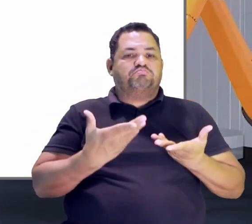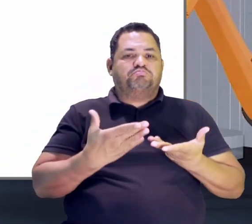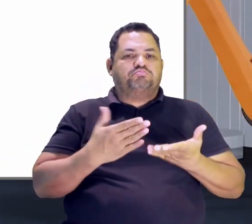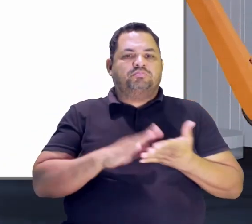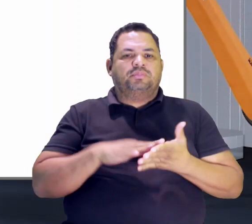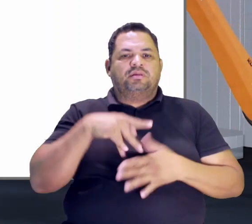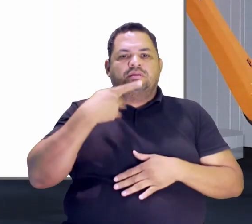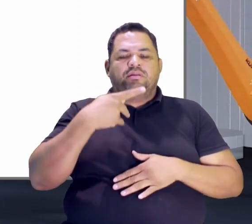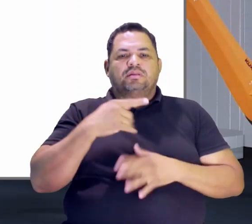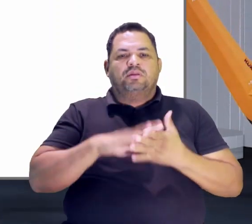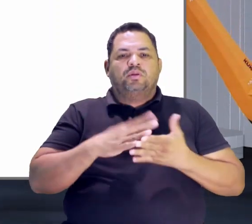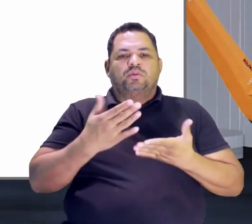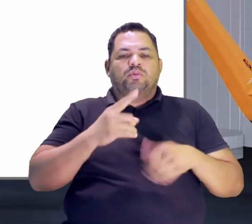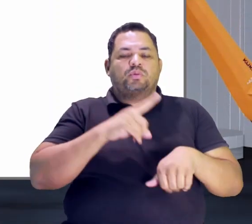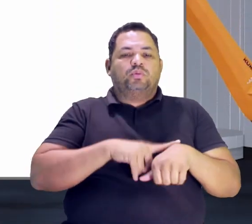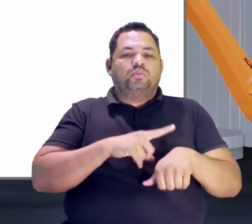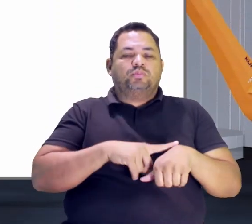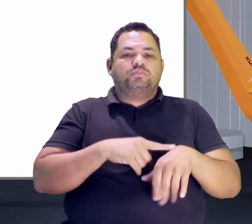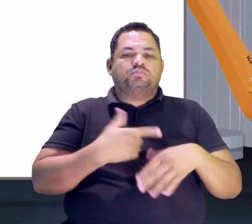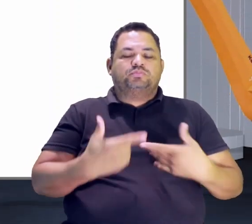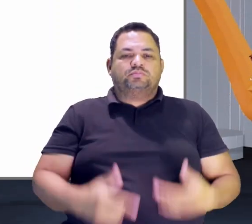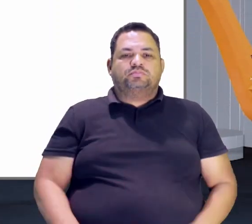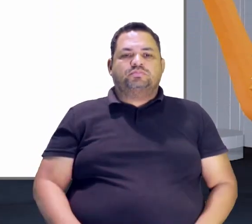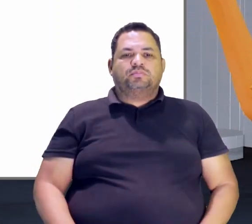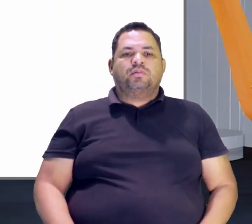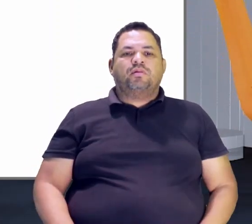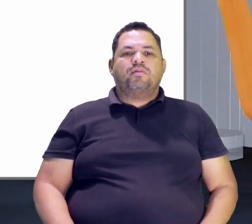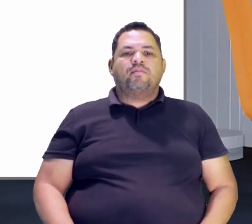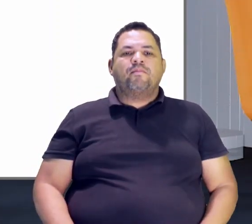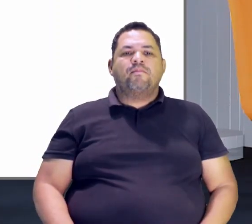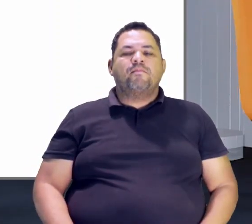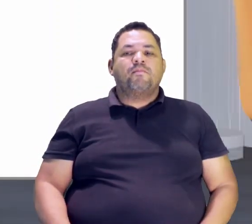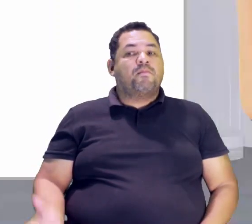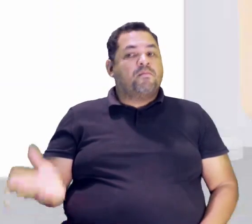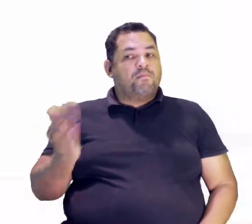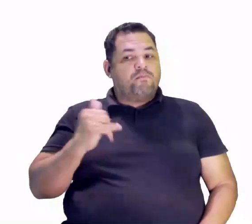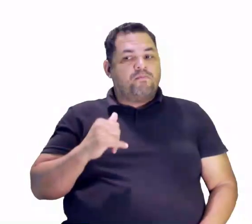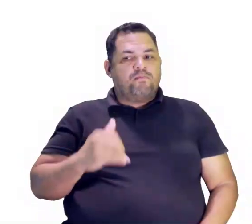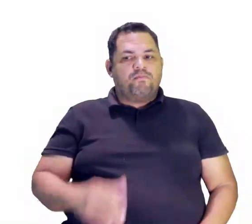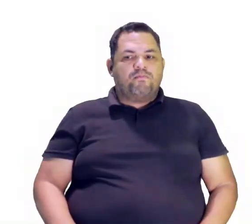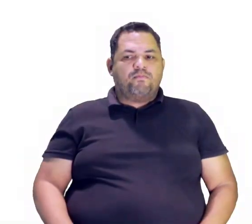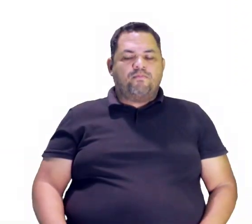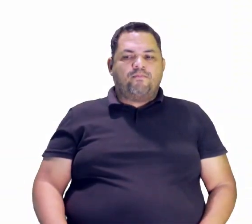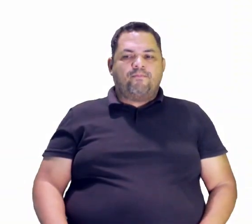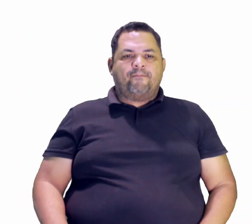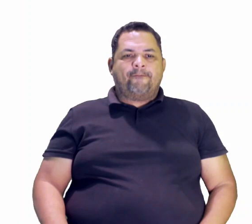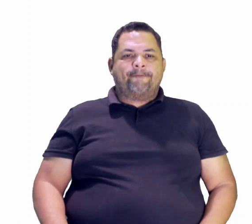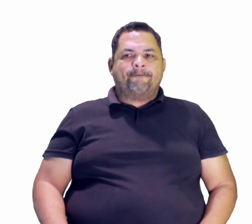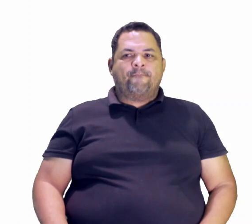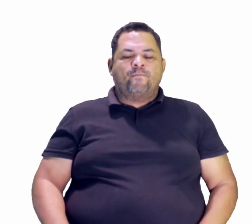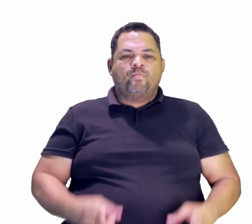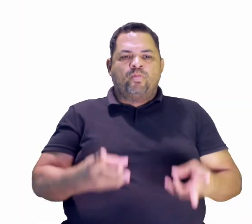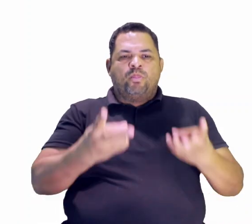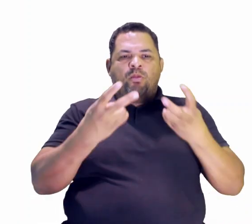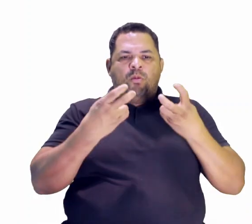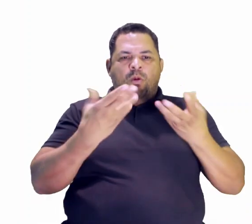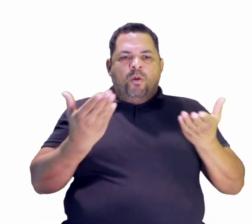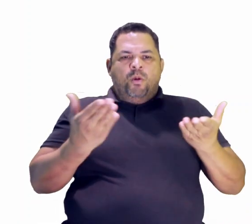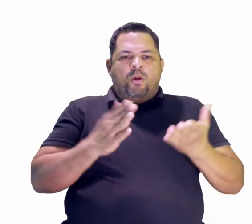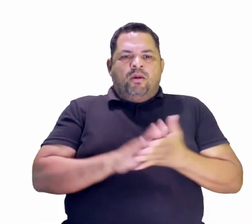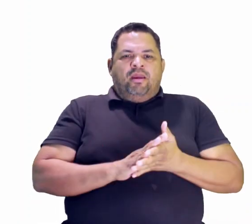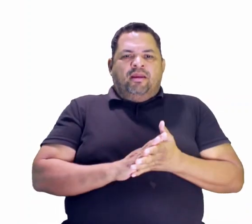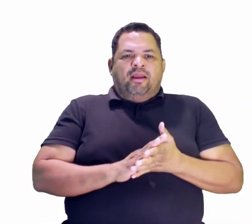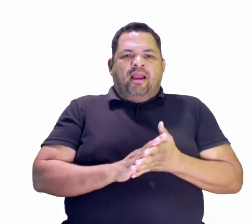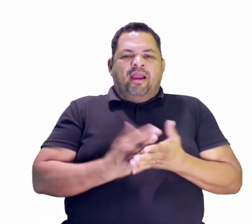sei onde ele está, para onde está este automóvel. Então, vamos lá. Então, você percebe que a grandeza vetorial,